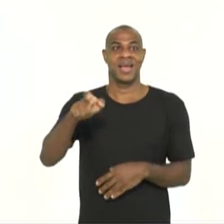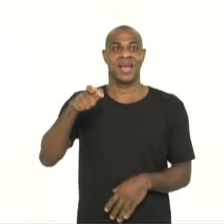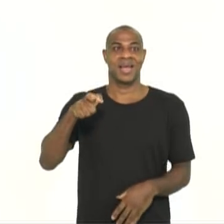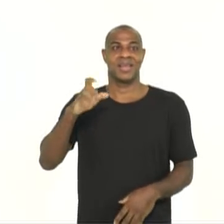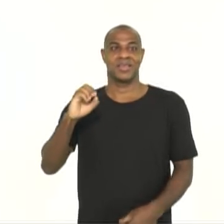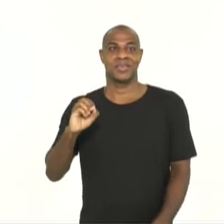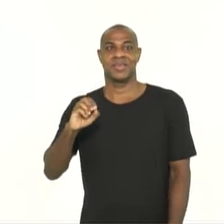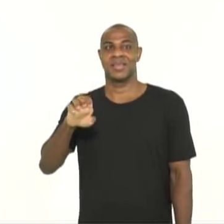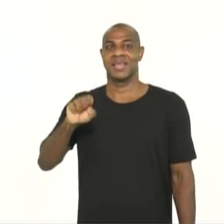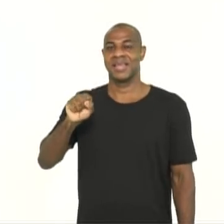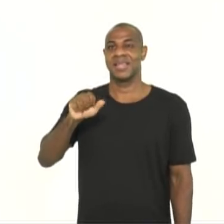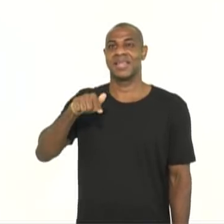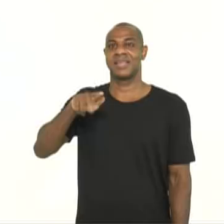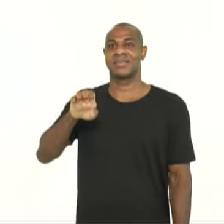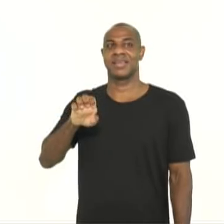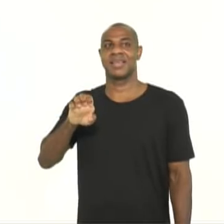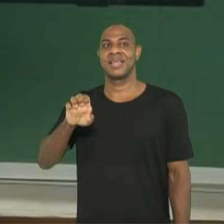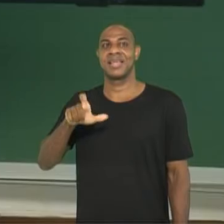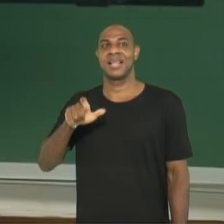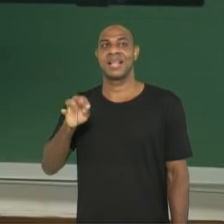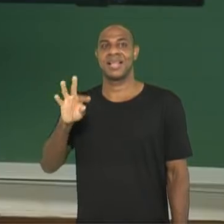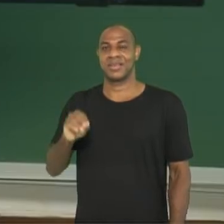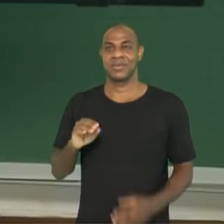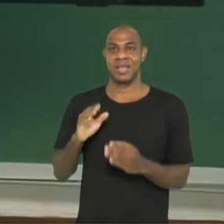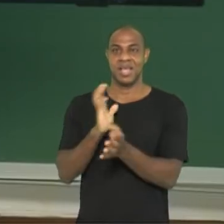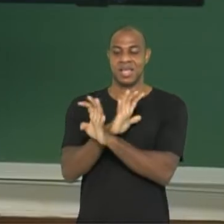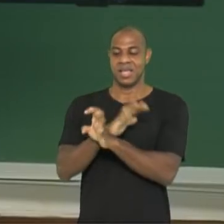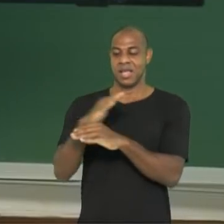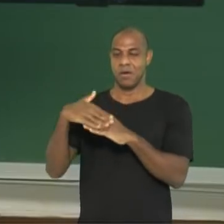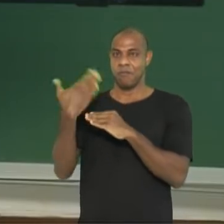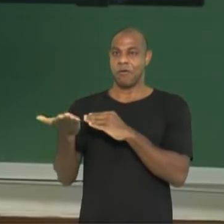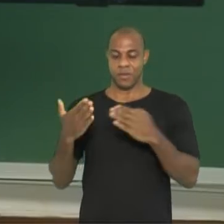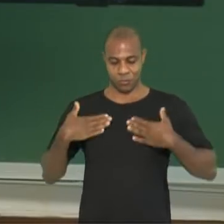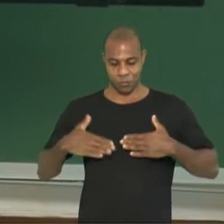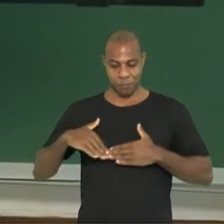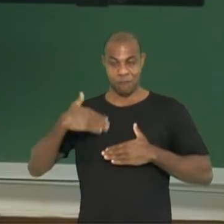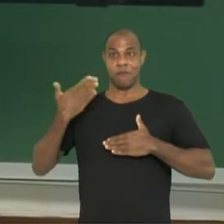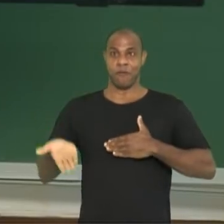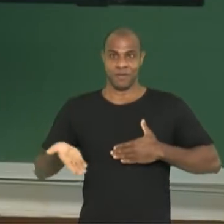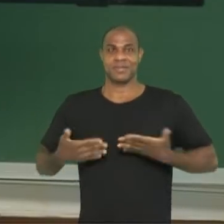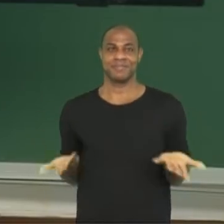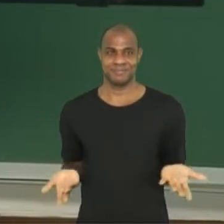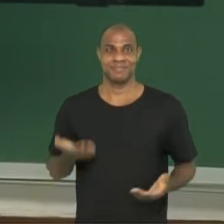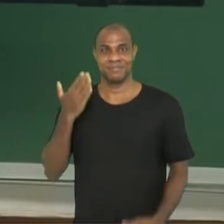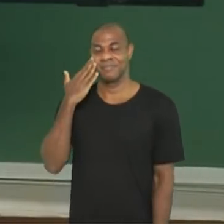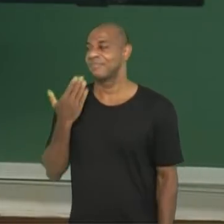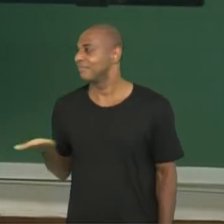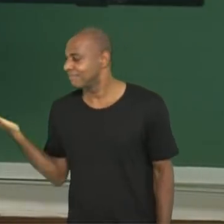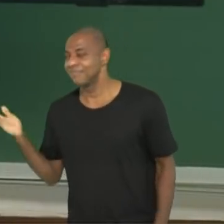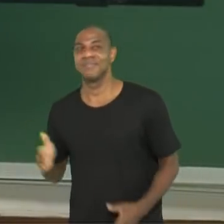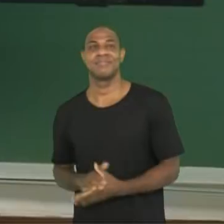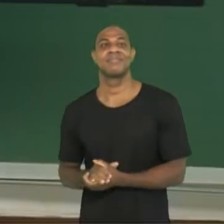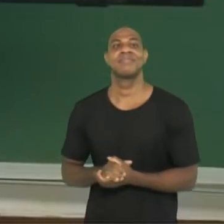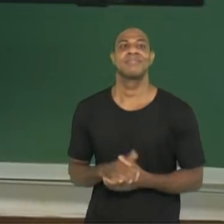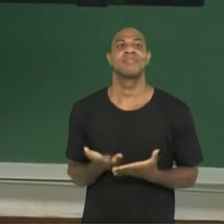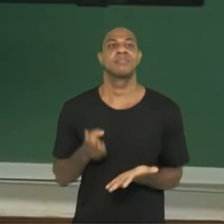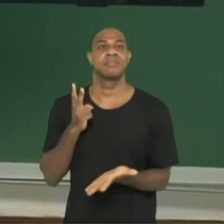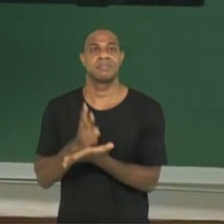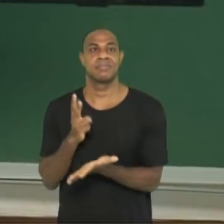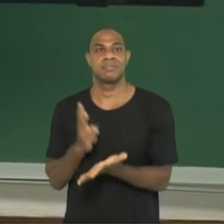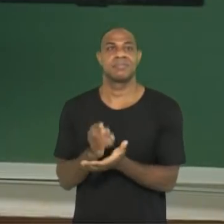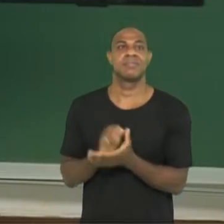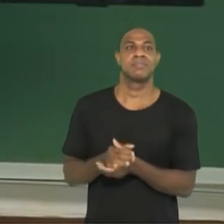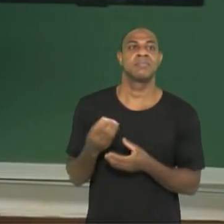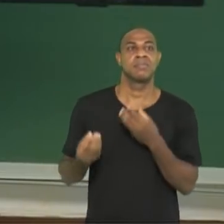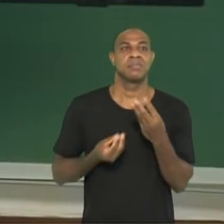C, exoesqueleto, aquele esqueleto de fora do corpo deles. Continuando, agora a gente vai falar da